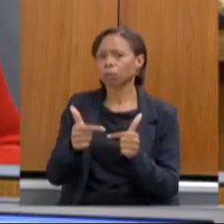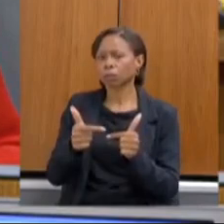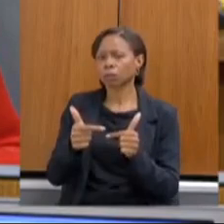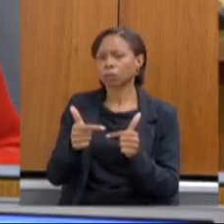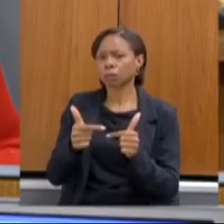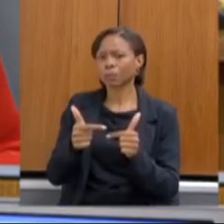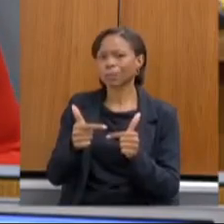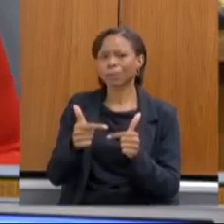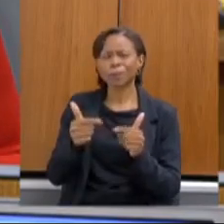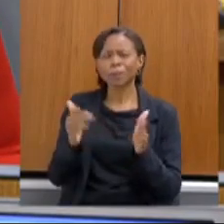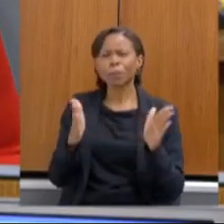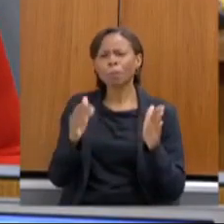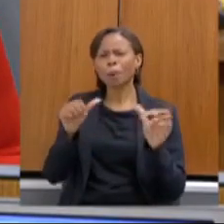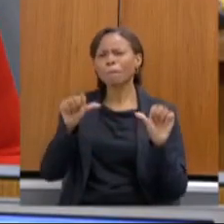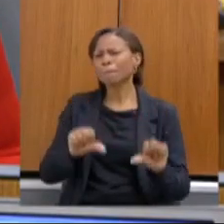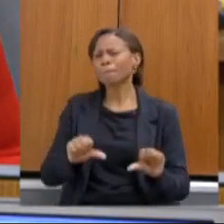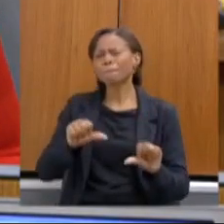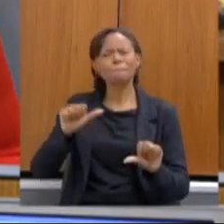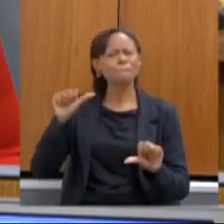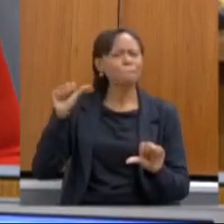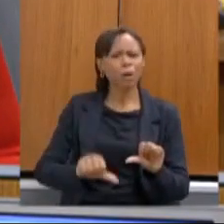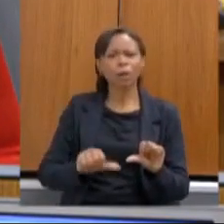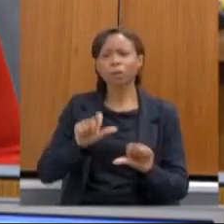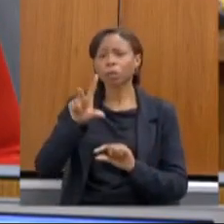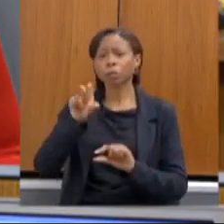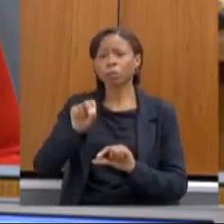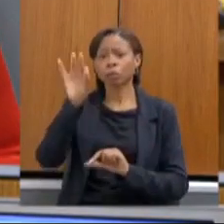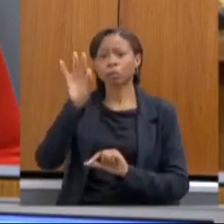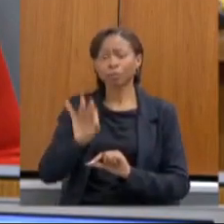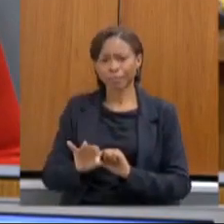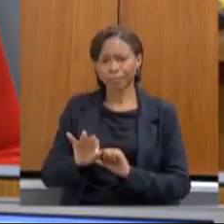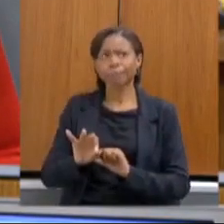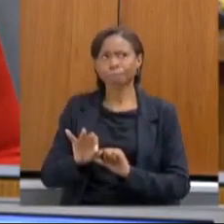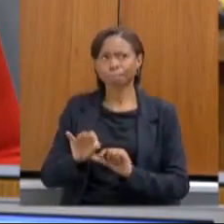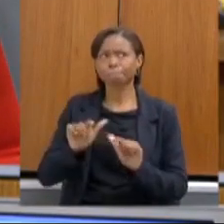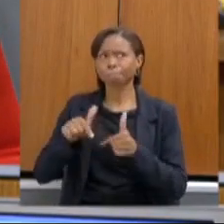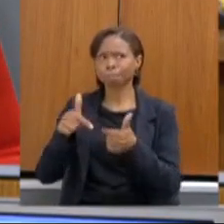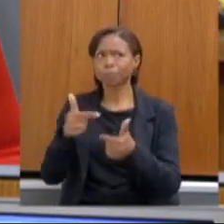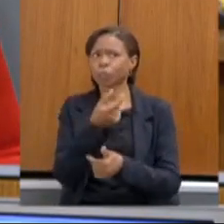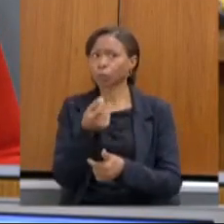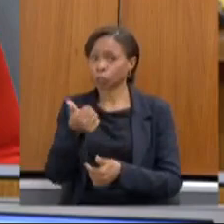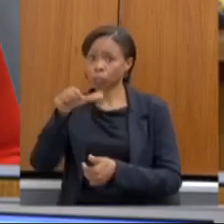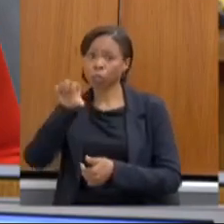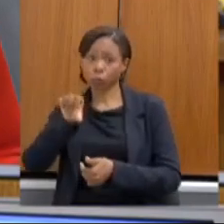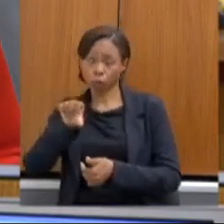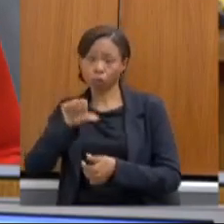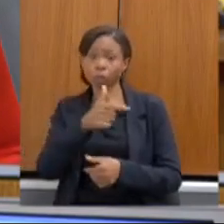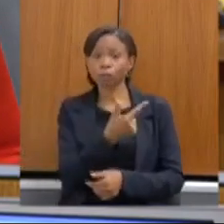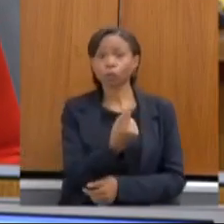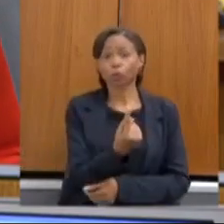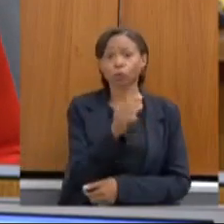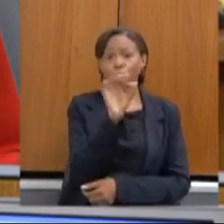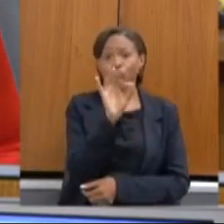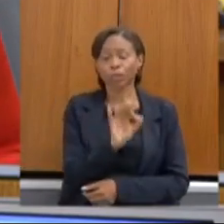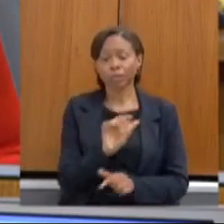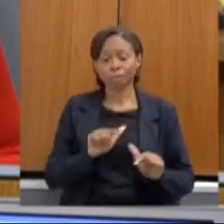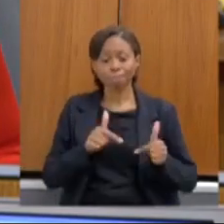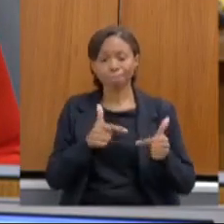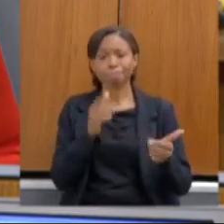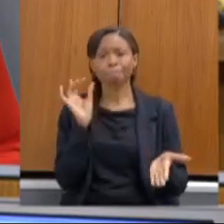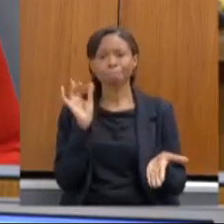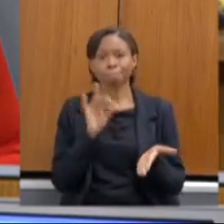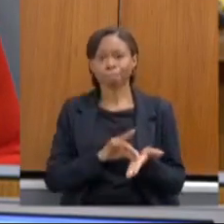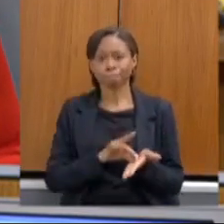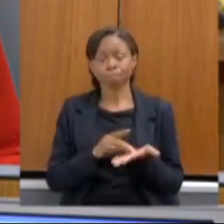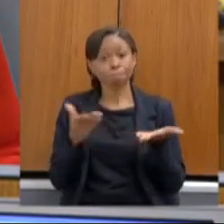momento mais crítico cinquenta por cento empenhado do orçamento em 2019 e 21 por cento executado Isso